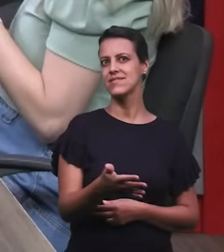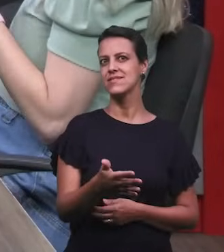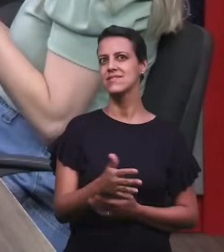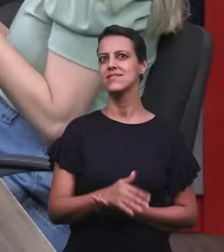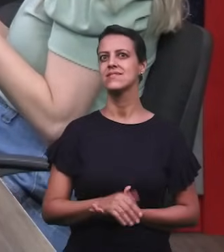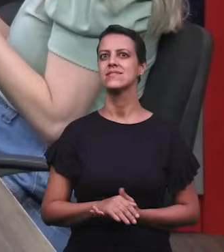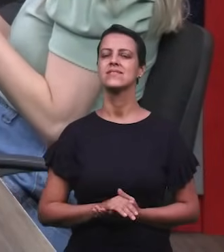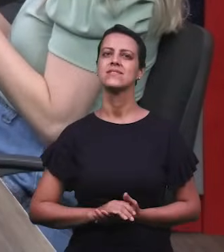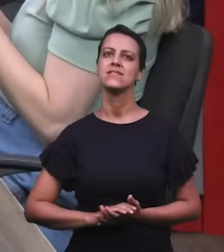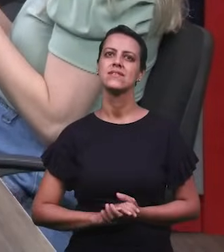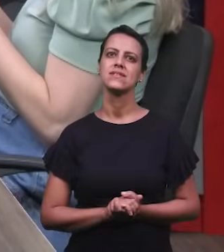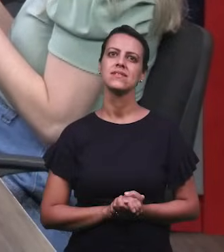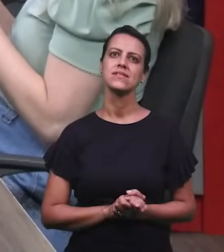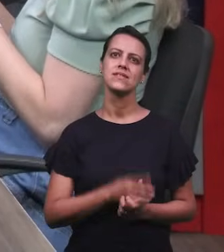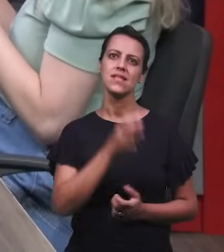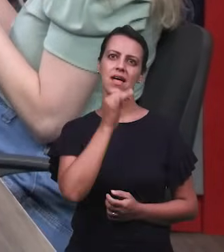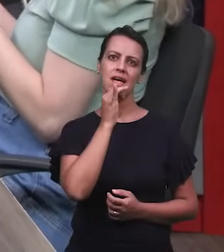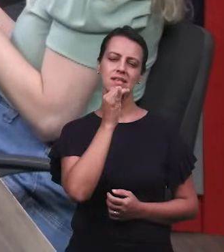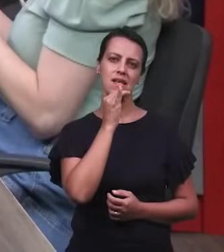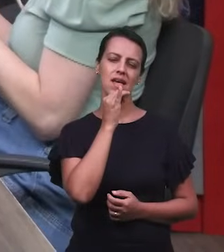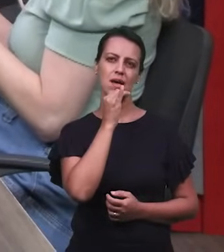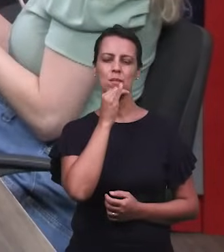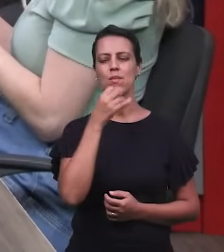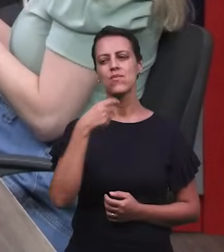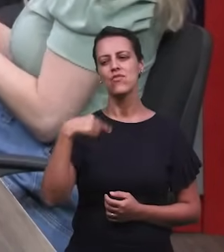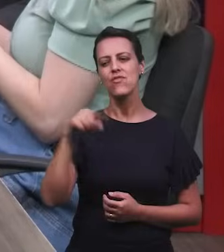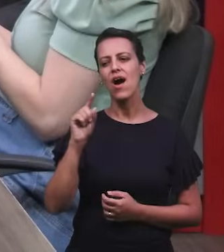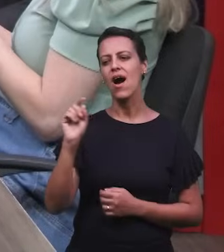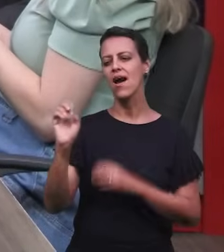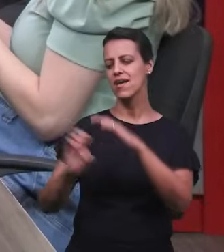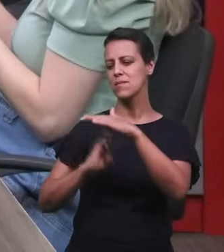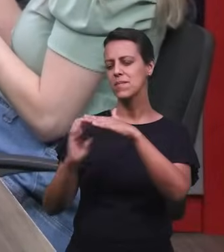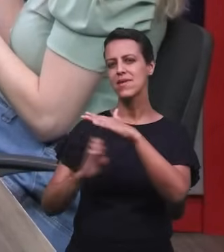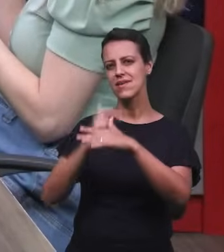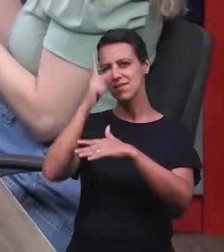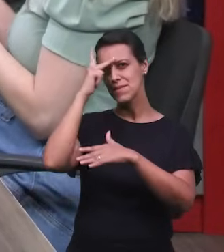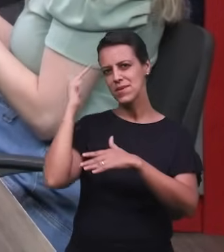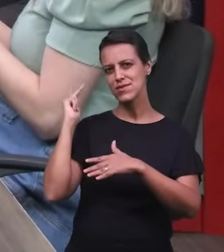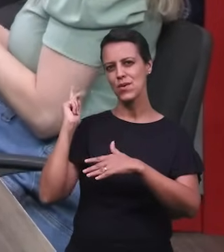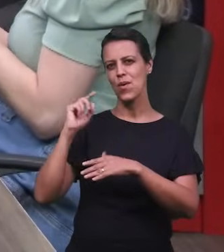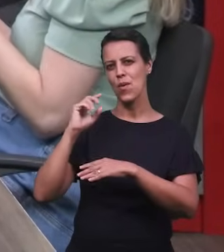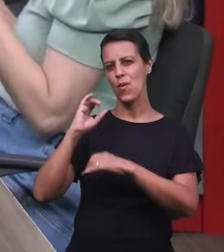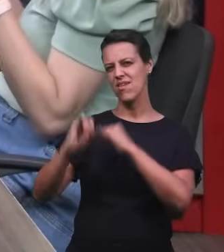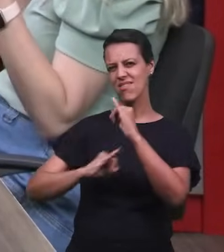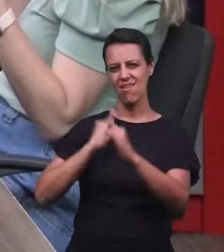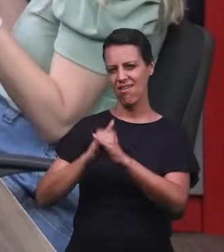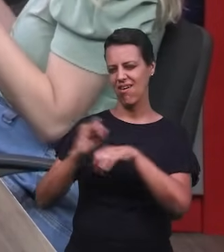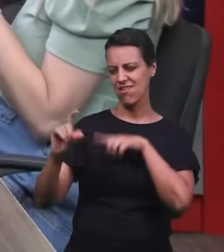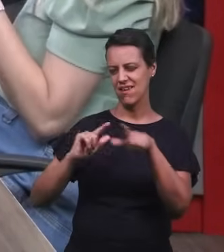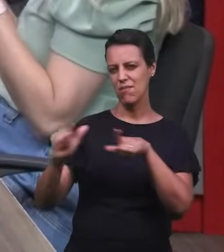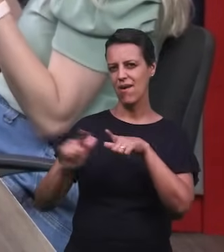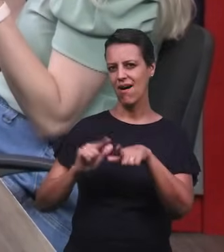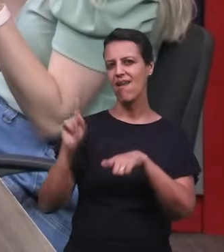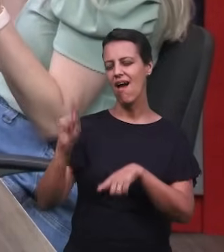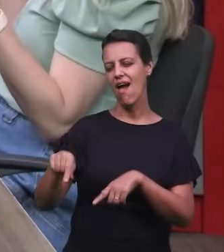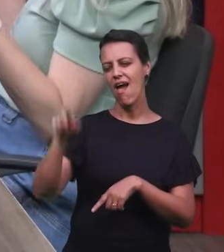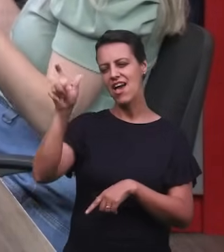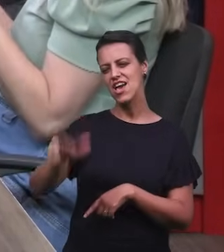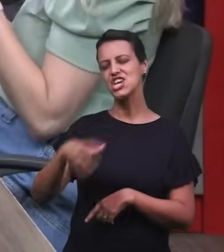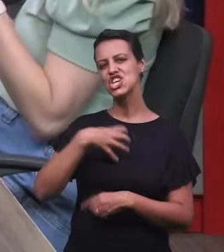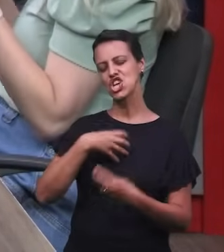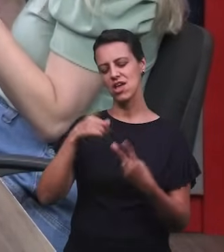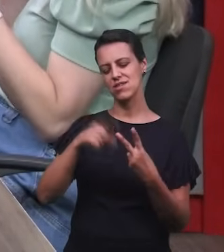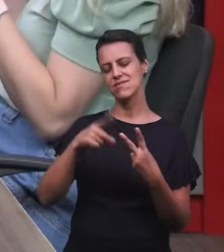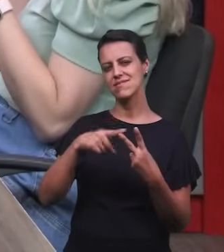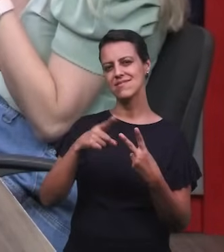gente vai numa empresa, a gente vê, por exemplo, no setor de marketing, normalmente tem muitos sanguíneos, que são pessoas que estão sempre trabalhando